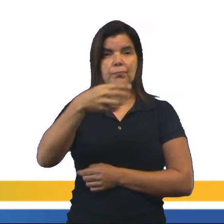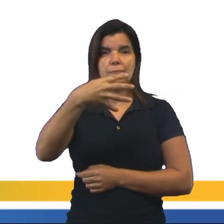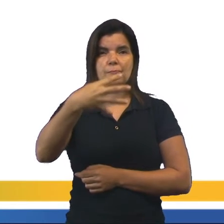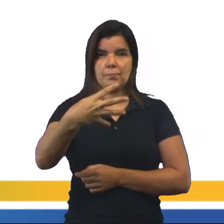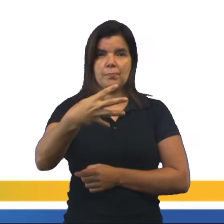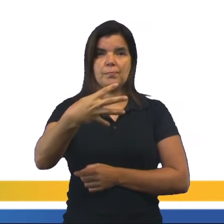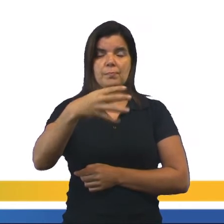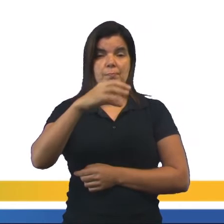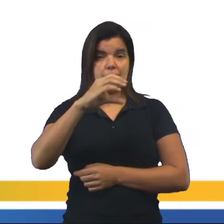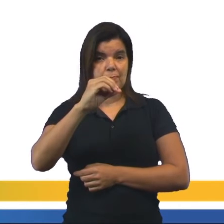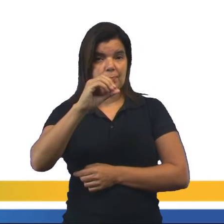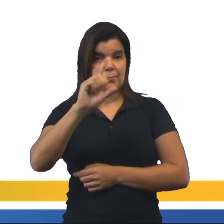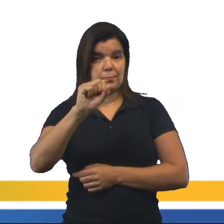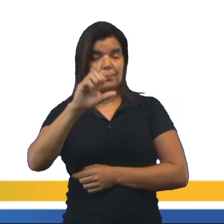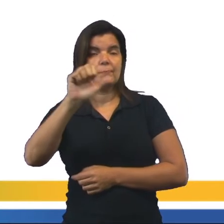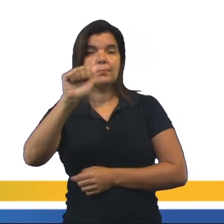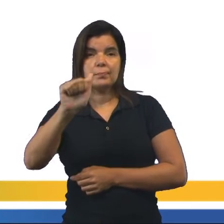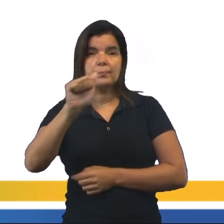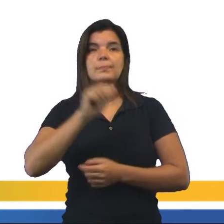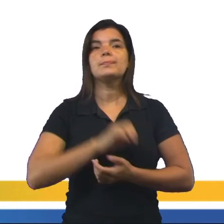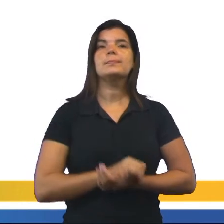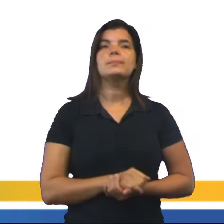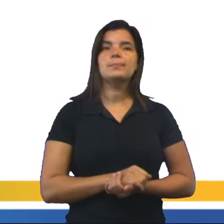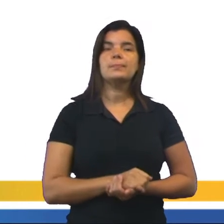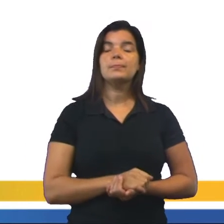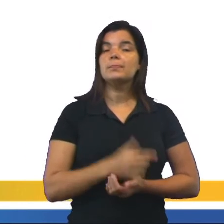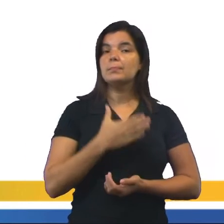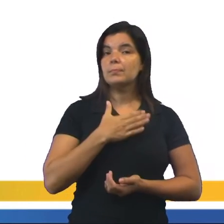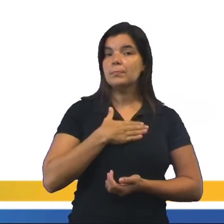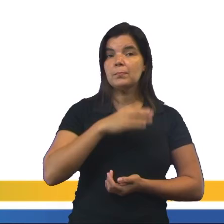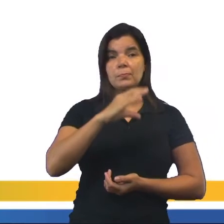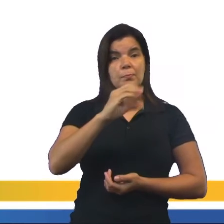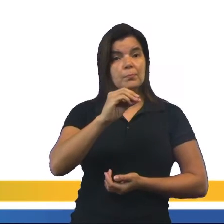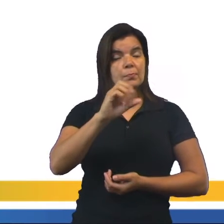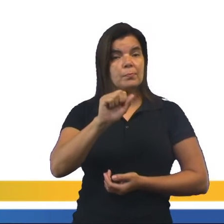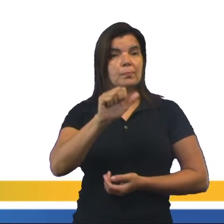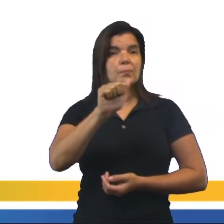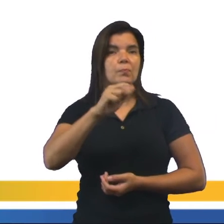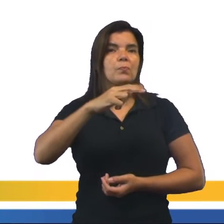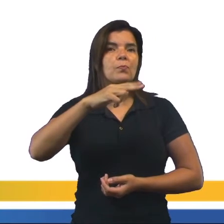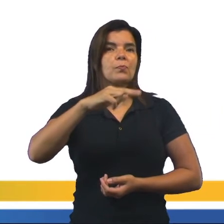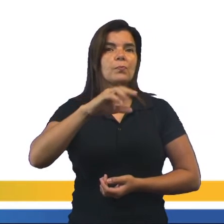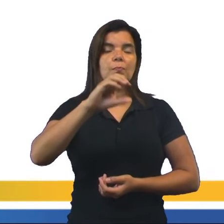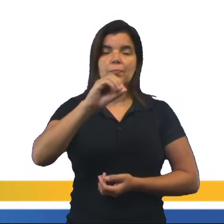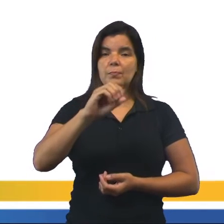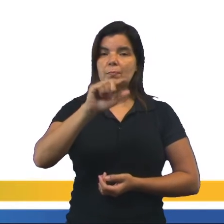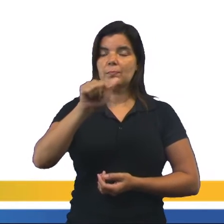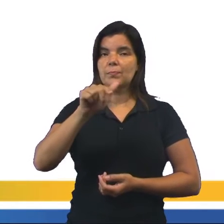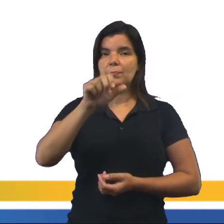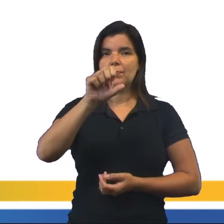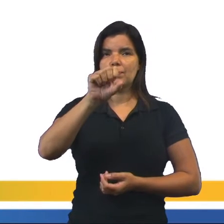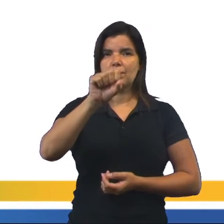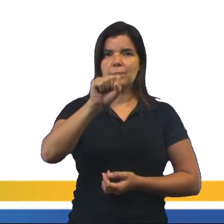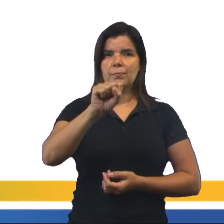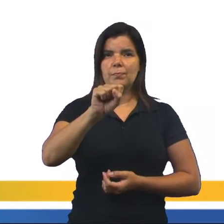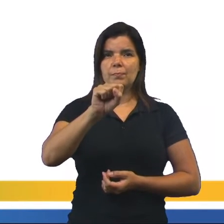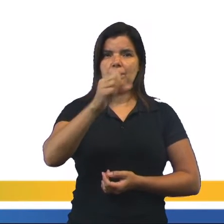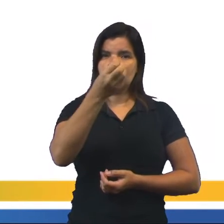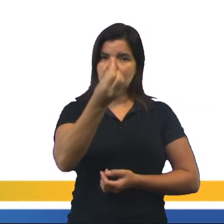156,4 cosseno do ângulo A. Então, meu cosseno do ângulo A é igual a